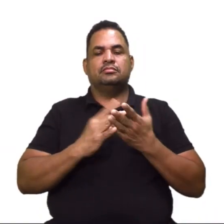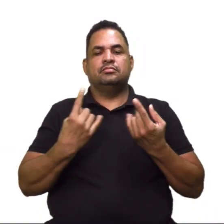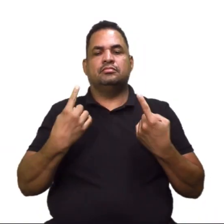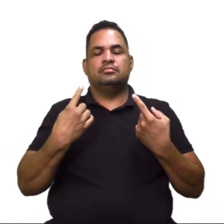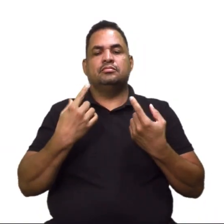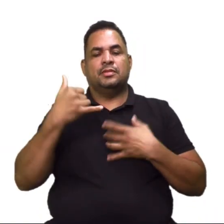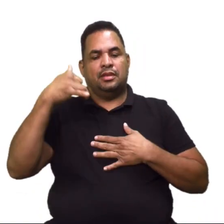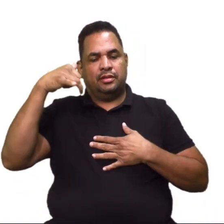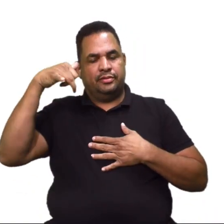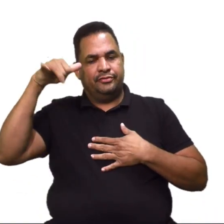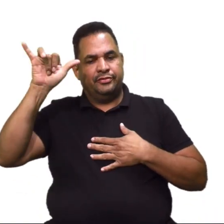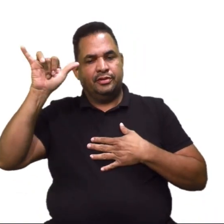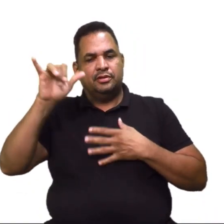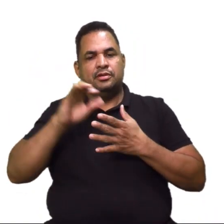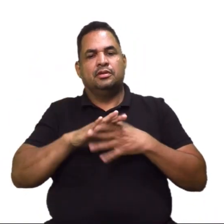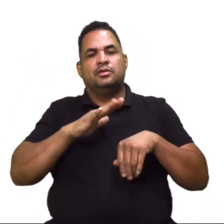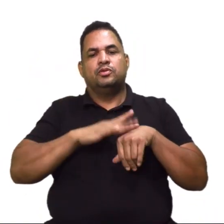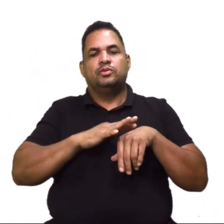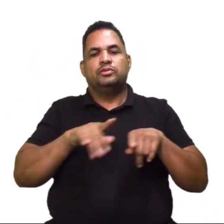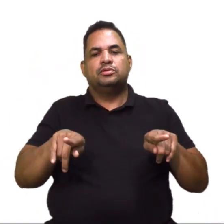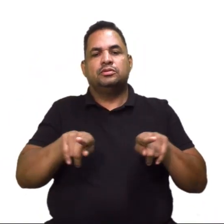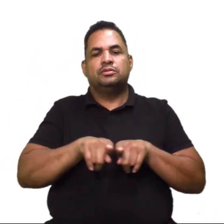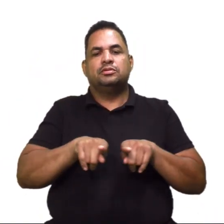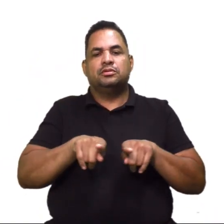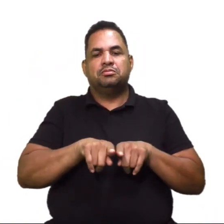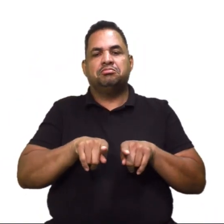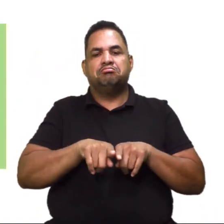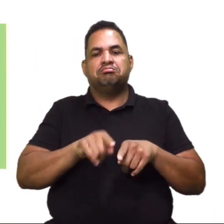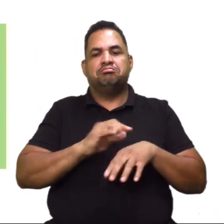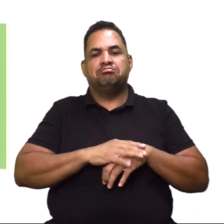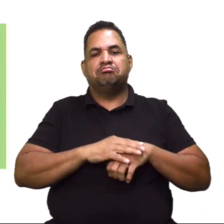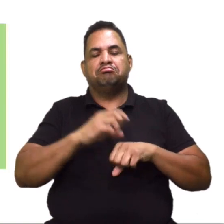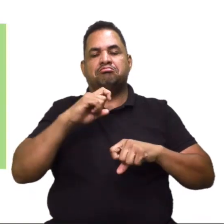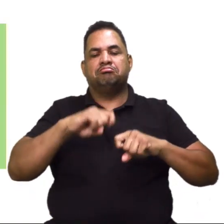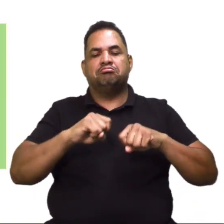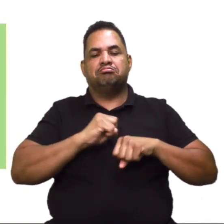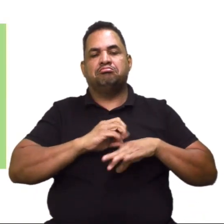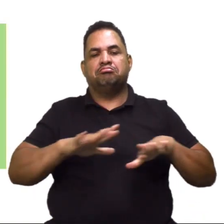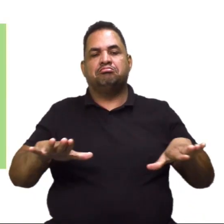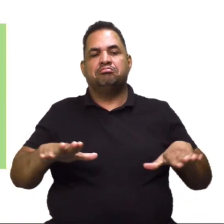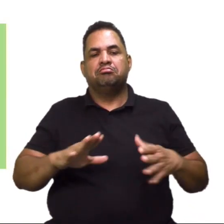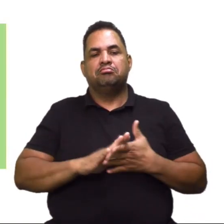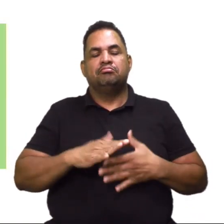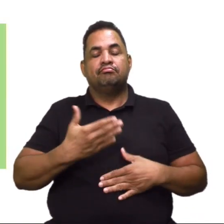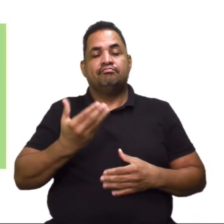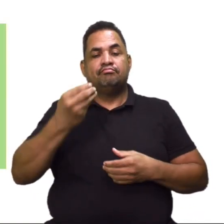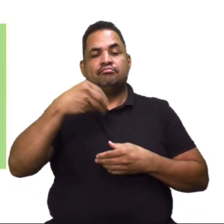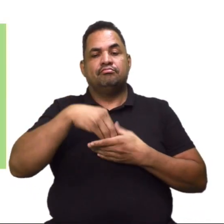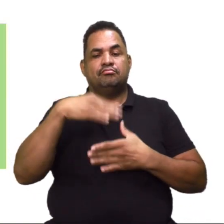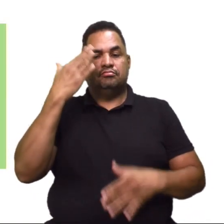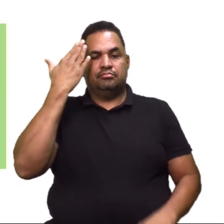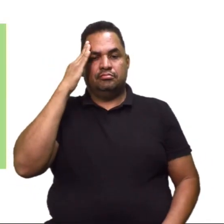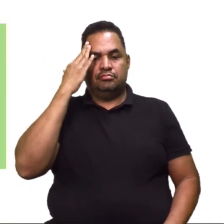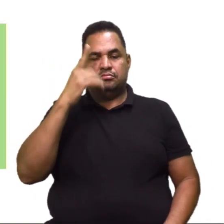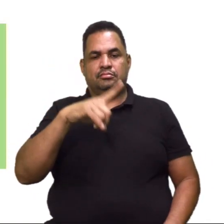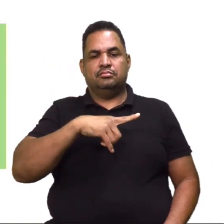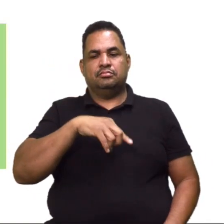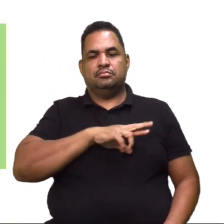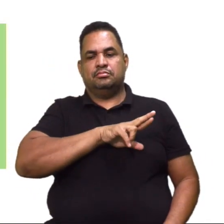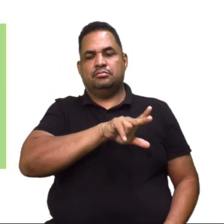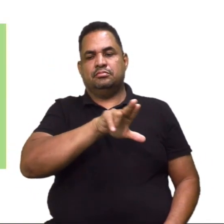doenças sexualmente transmissíveis, tudo bem? Então, dentro dessa compreensão, a gente viu que existem